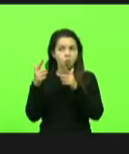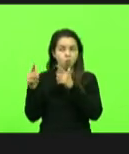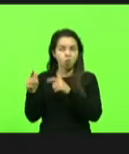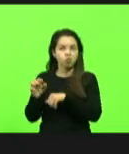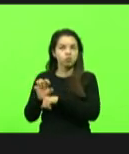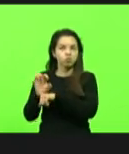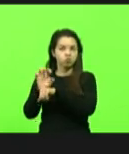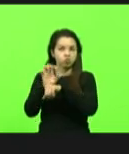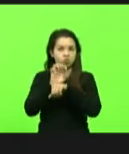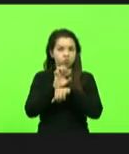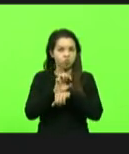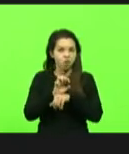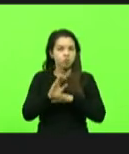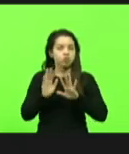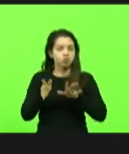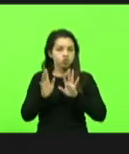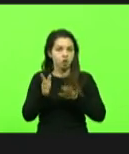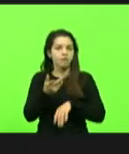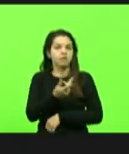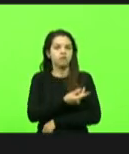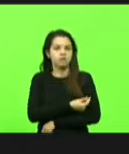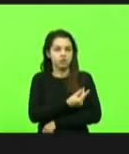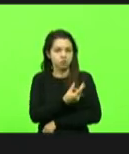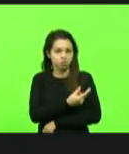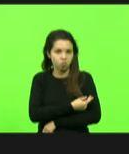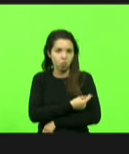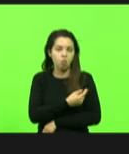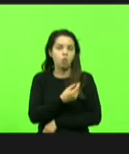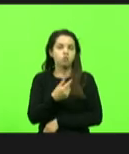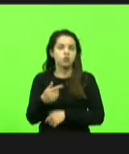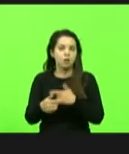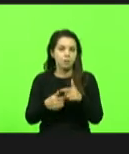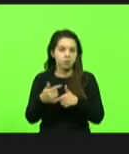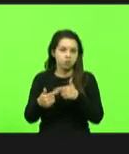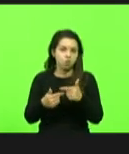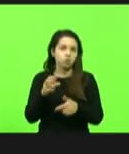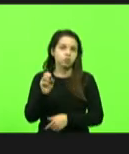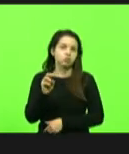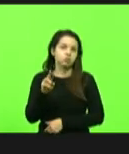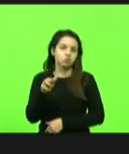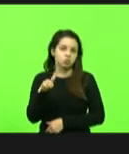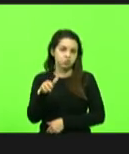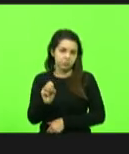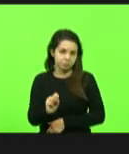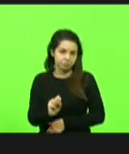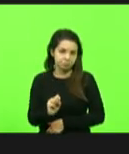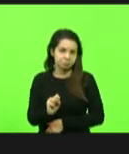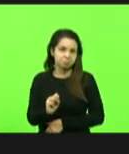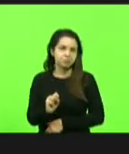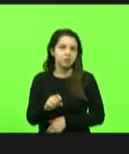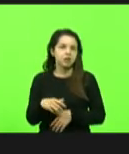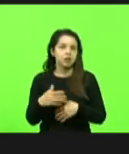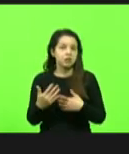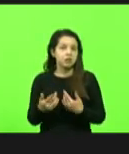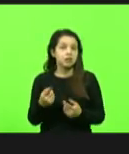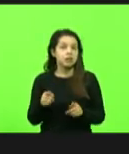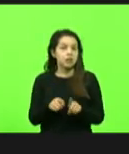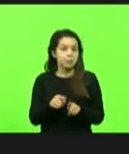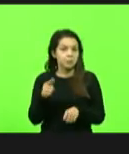a relevância e a importância dos trabalhadores do SUAS. Isso se destaca também na questão